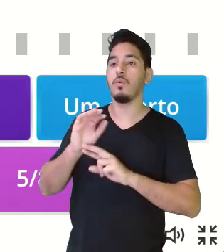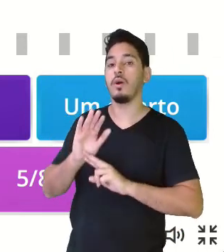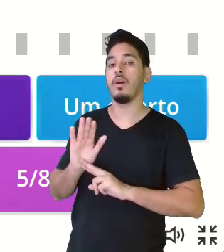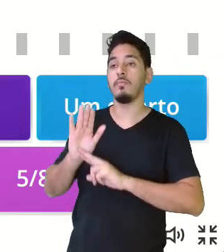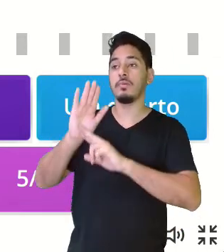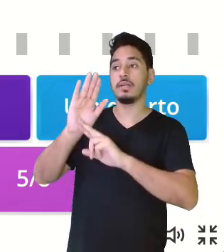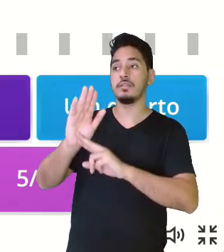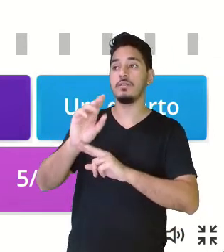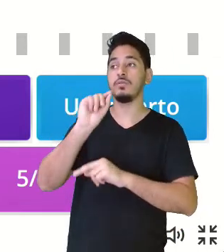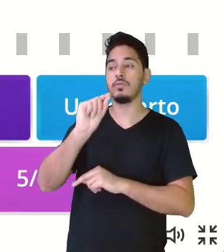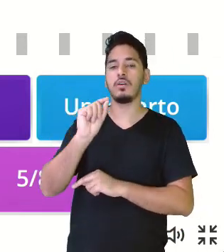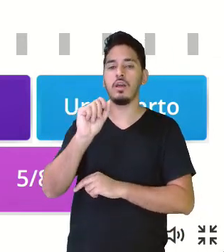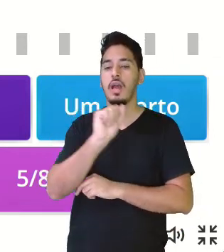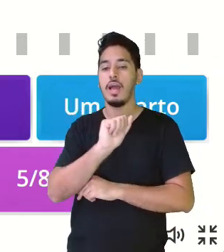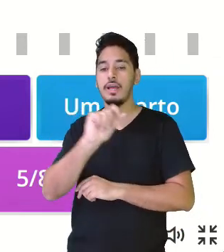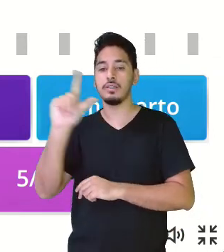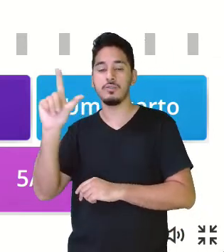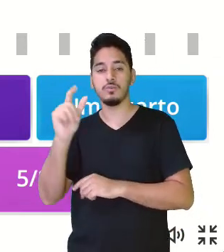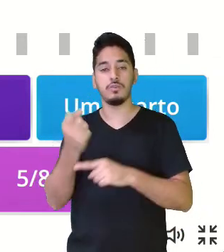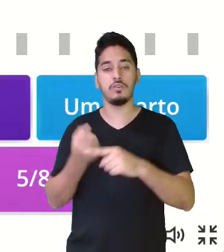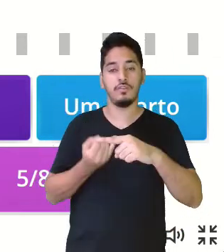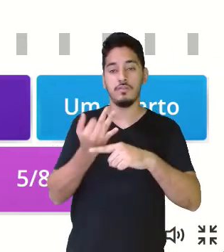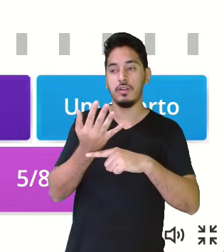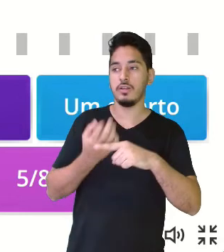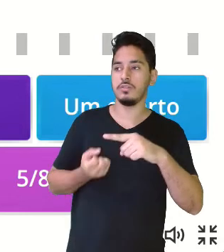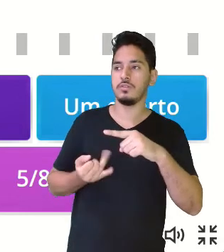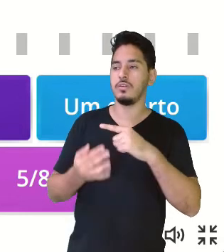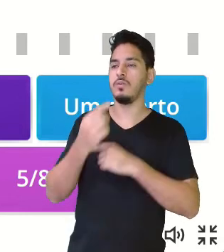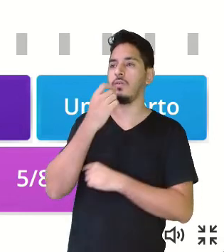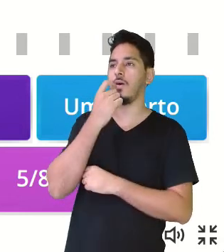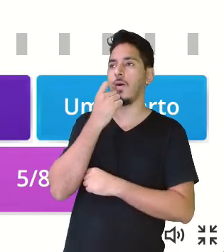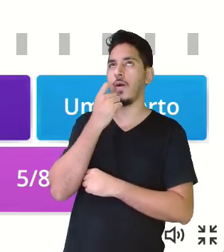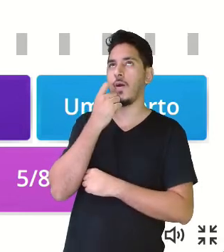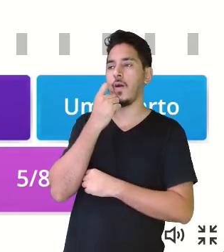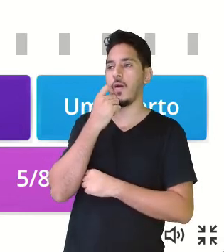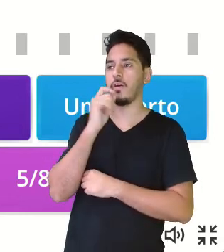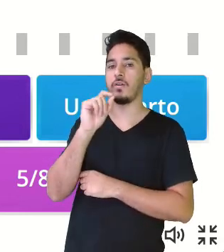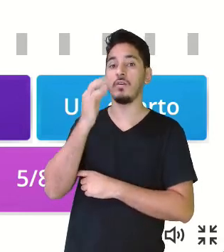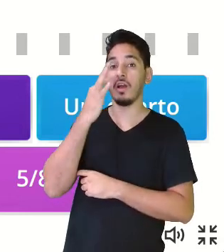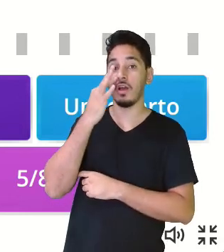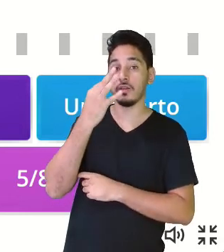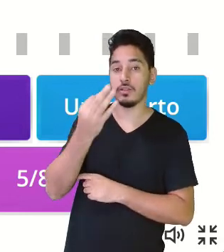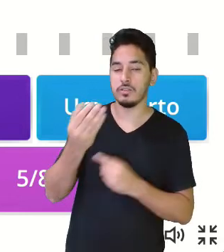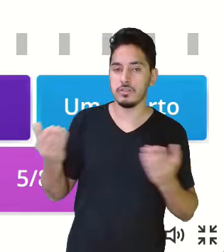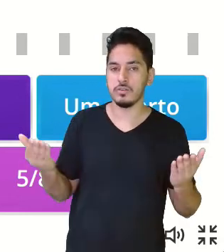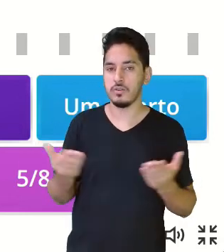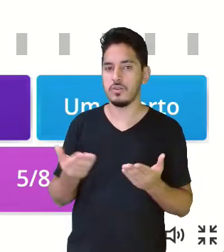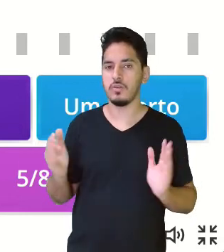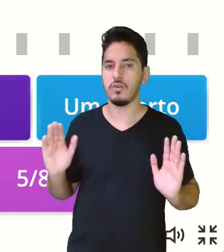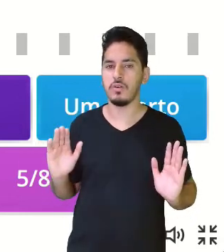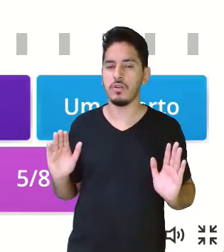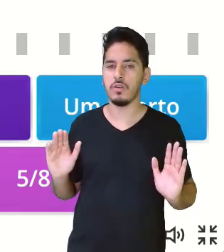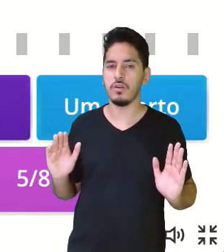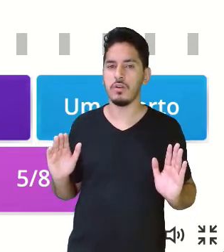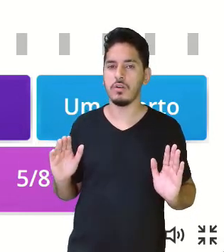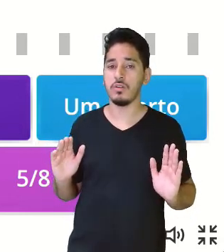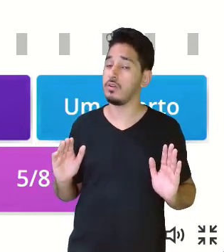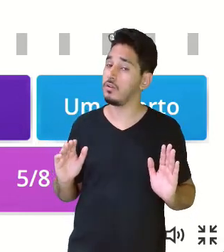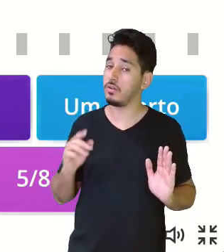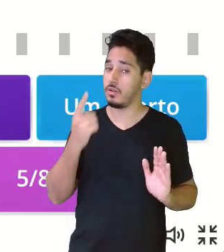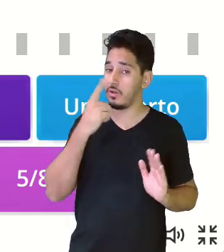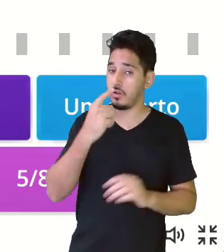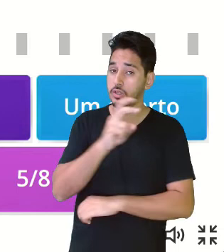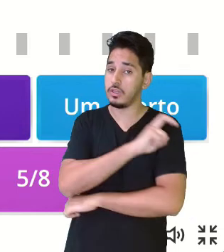a parte azul em fração? O que é que a gente vai prestar atenção aí? Quinto